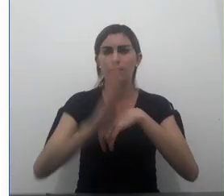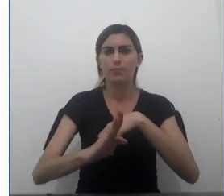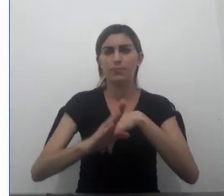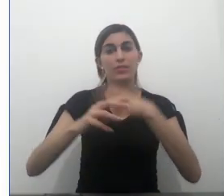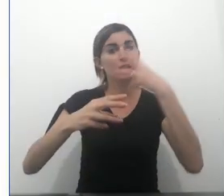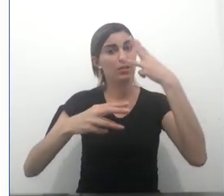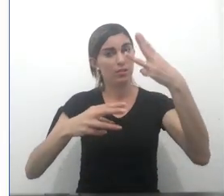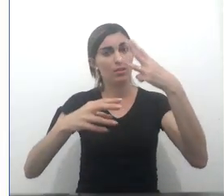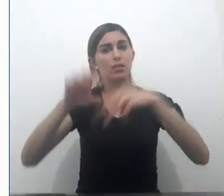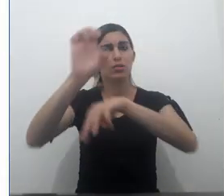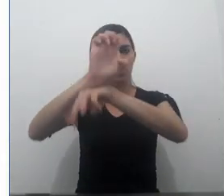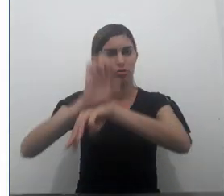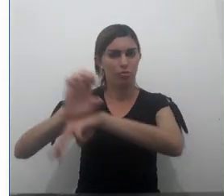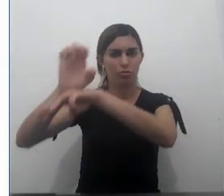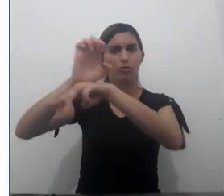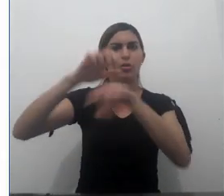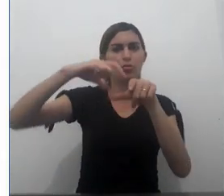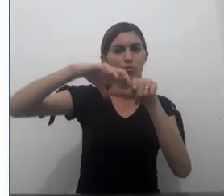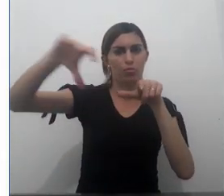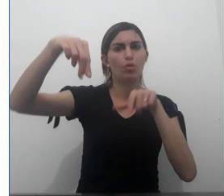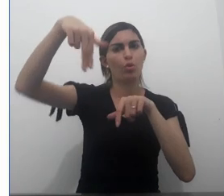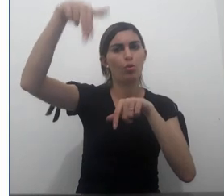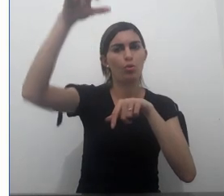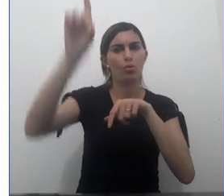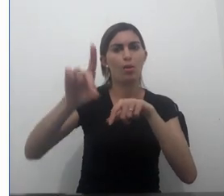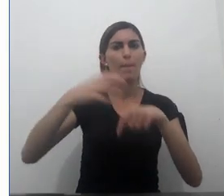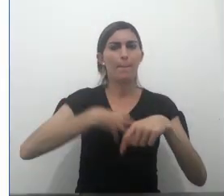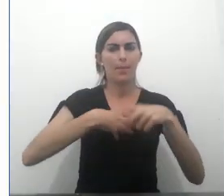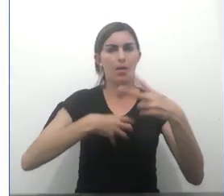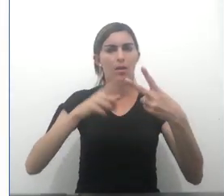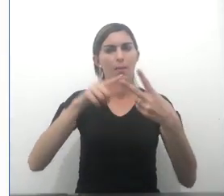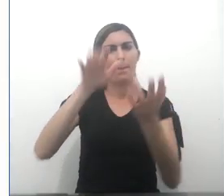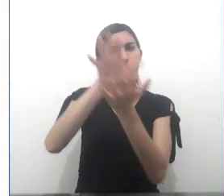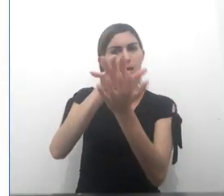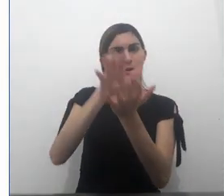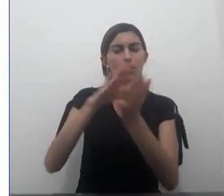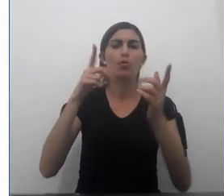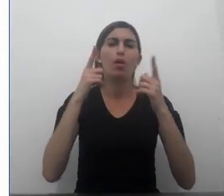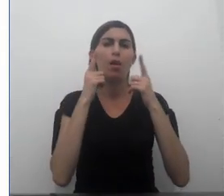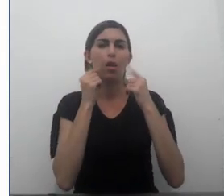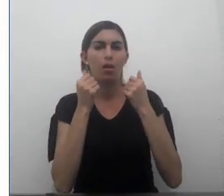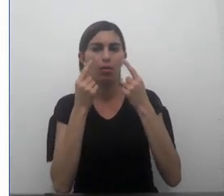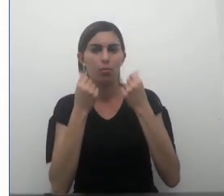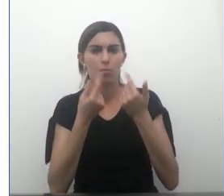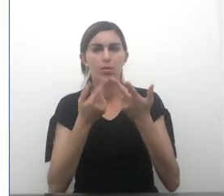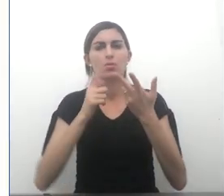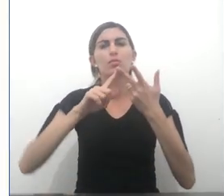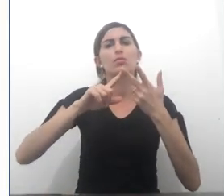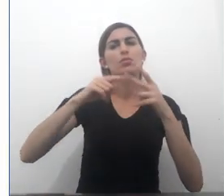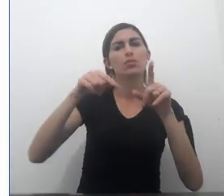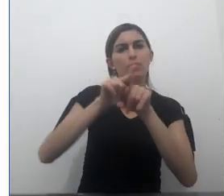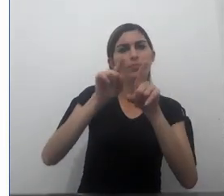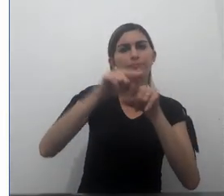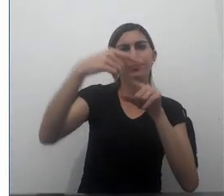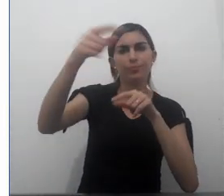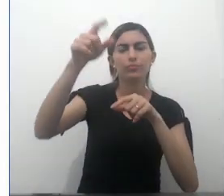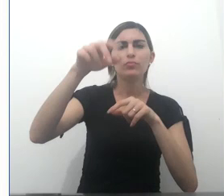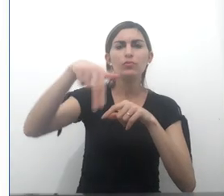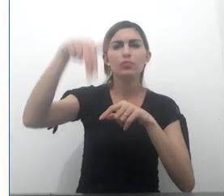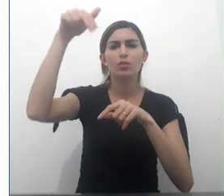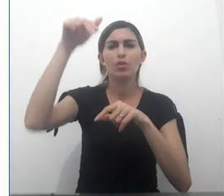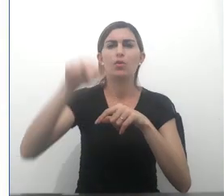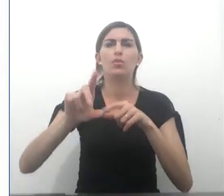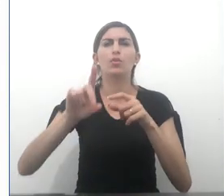Tá? Só 3 desses estados estão na região Nordeste: Bahia, Pernambuco e Alagoas. Tá? E existem também alguns estados da